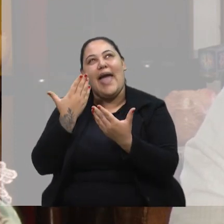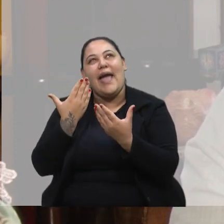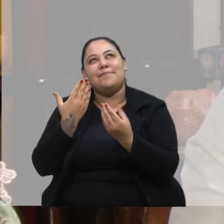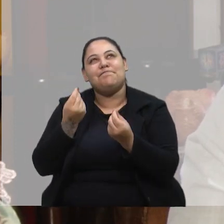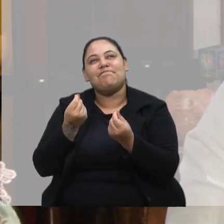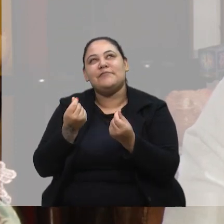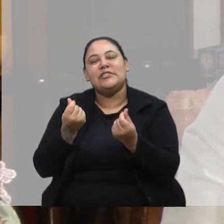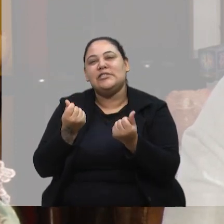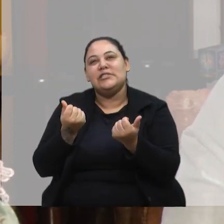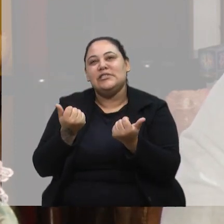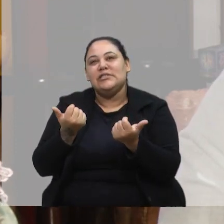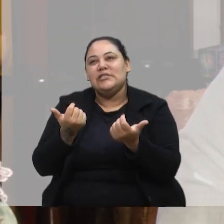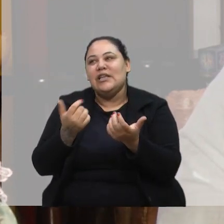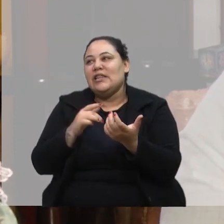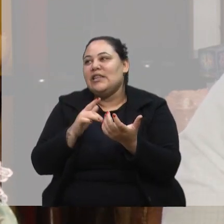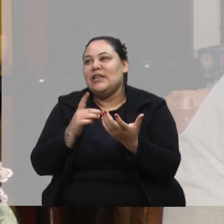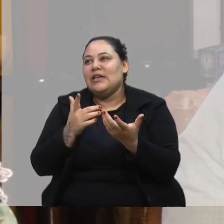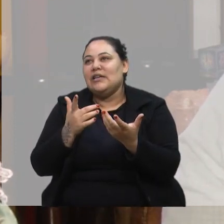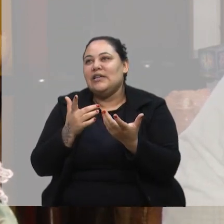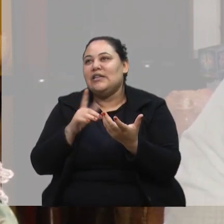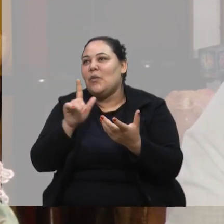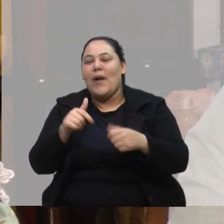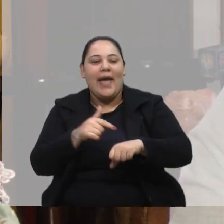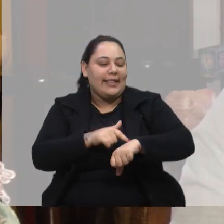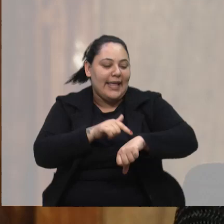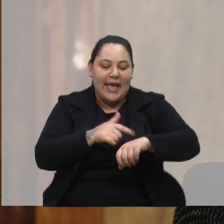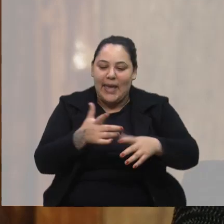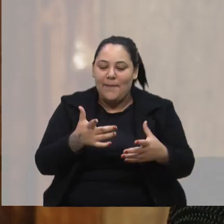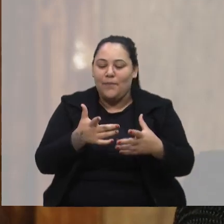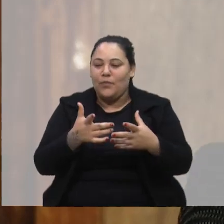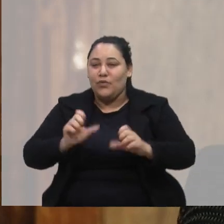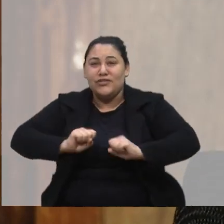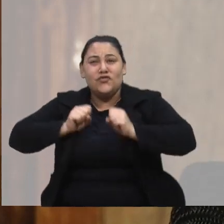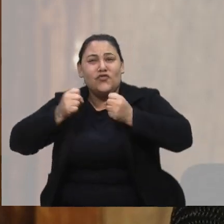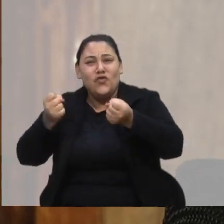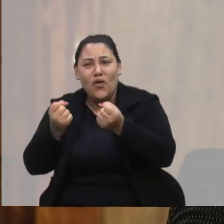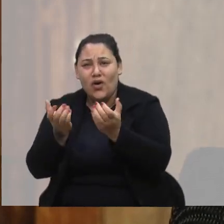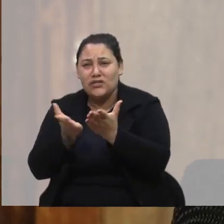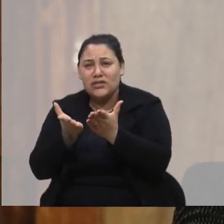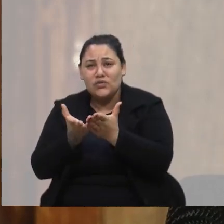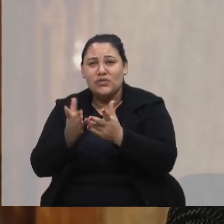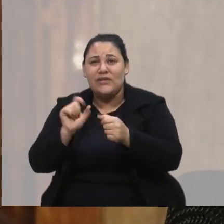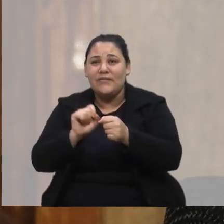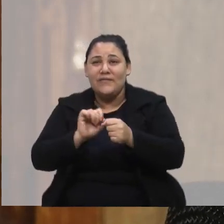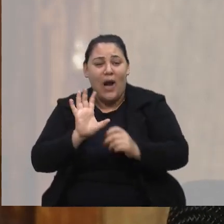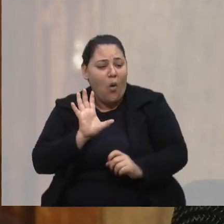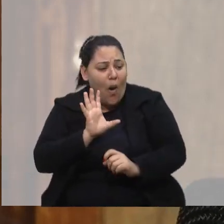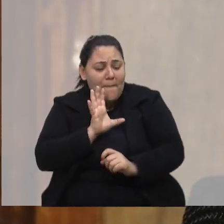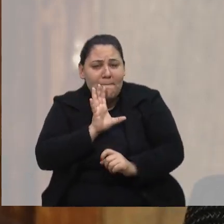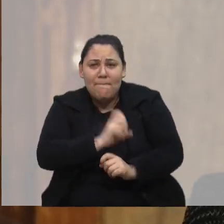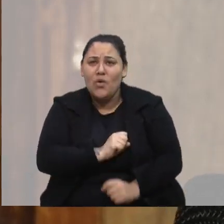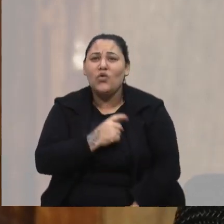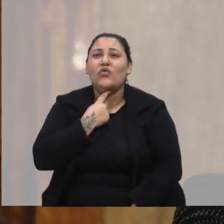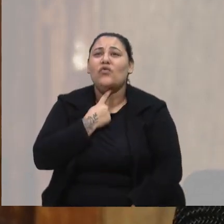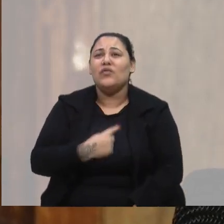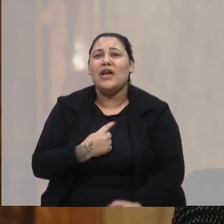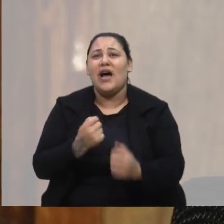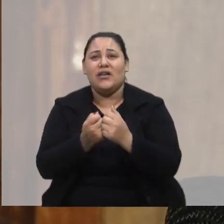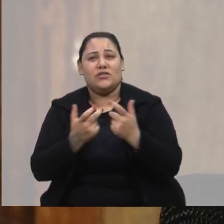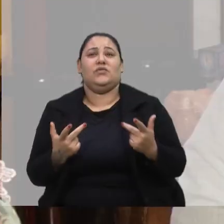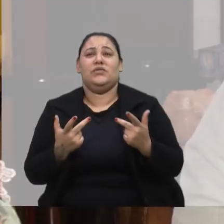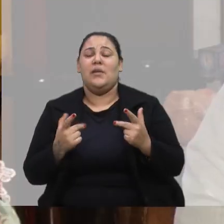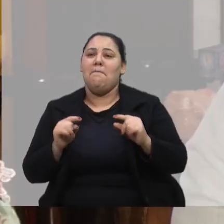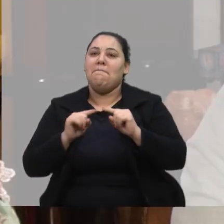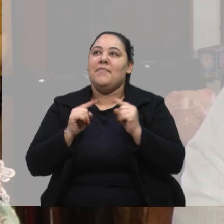não é questão, a gente se esforça, a gente estuda e a gente faz o que a gente ama com toda a vontade possível, mas às